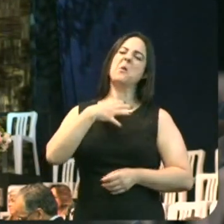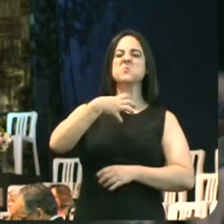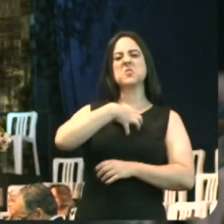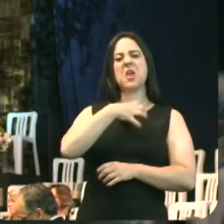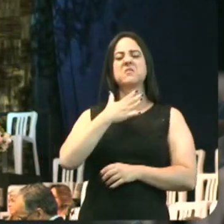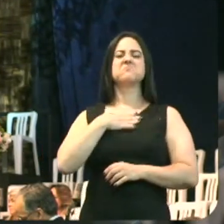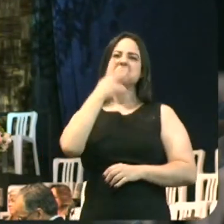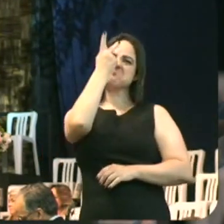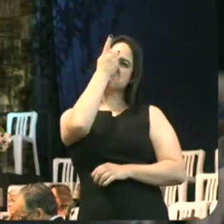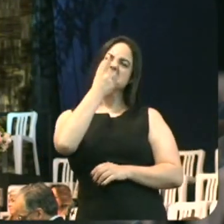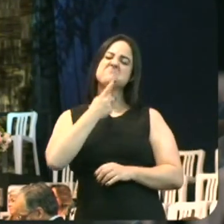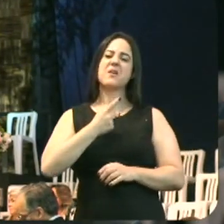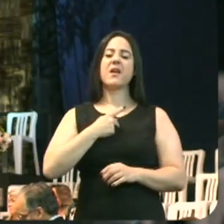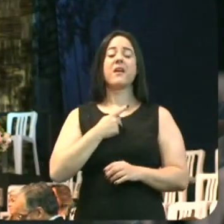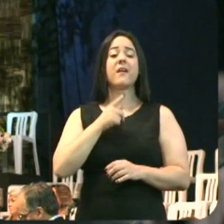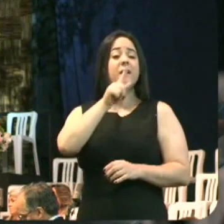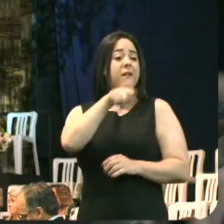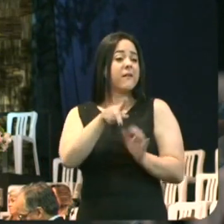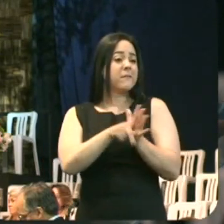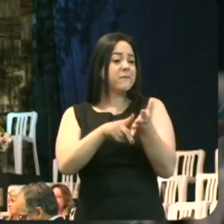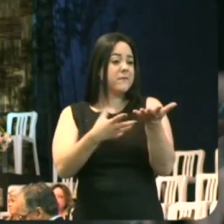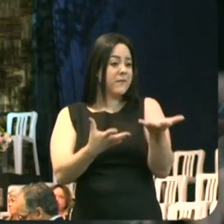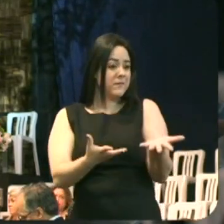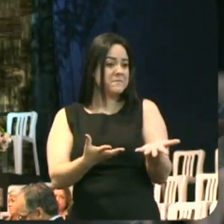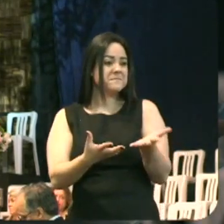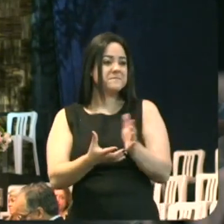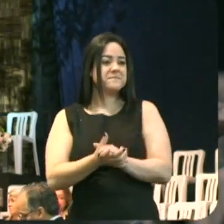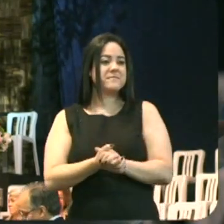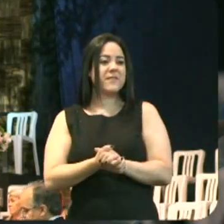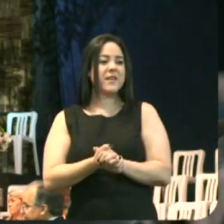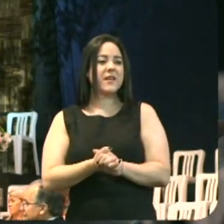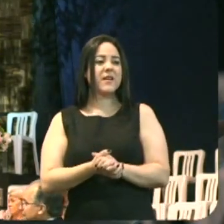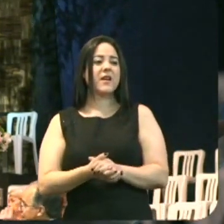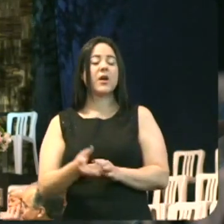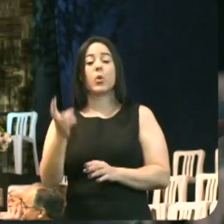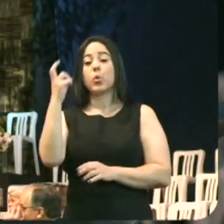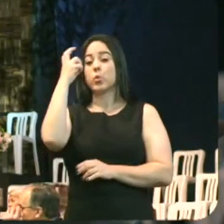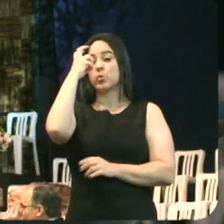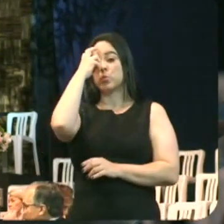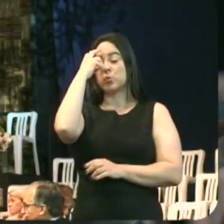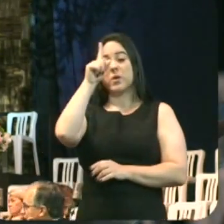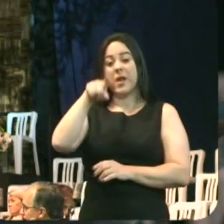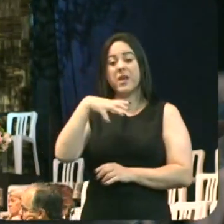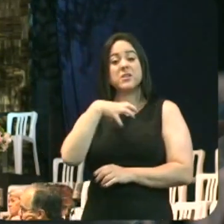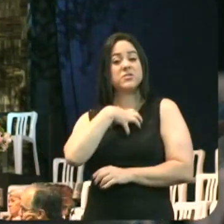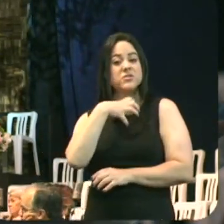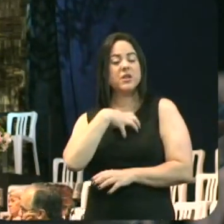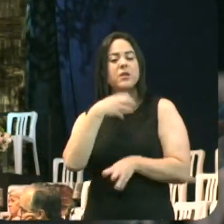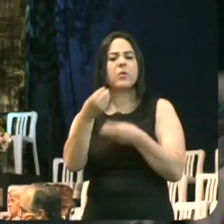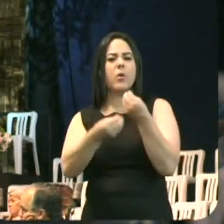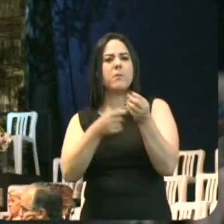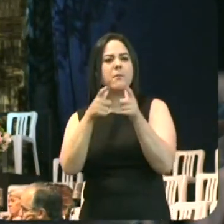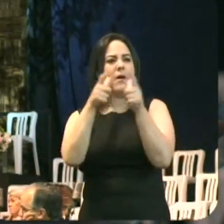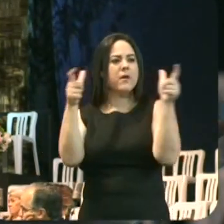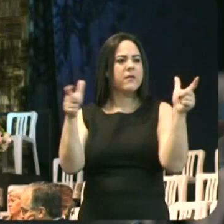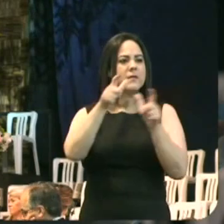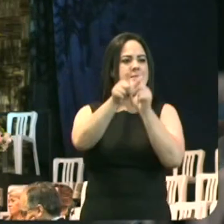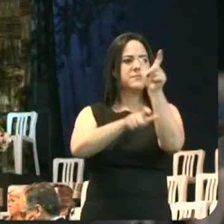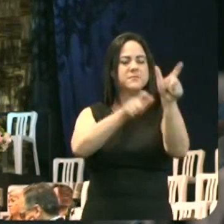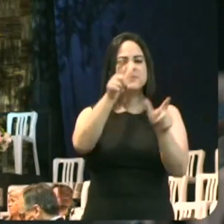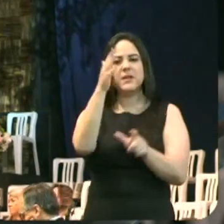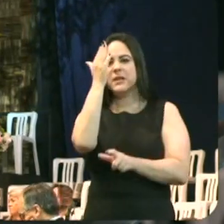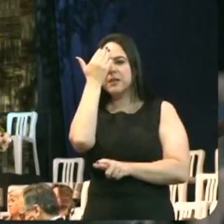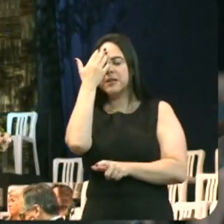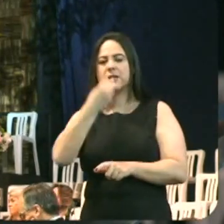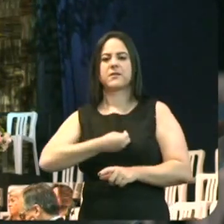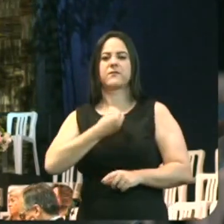nossa cultura, com o nosso jeito de ser. A cultura é a maneira que a maioria das pessoas